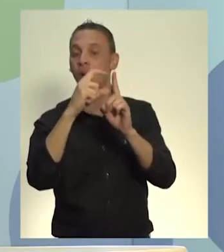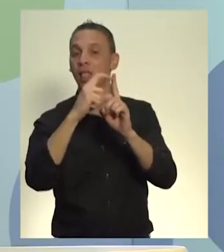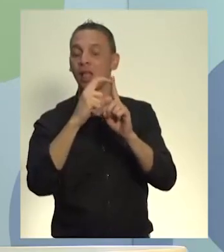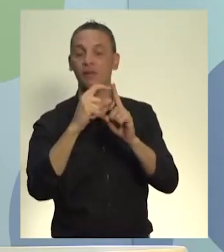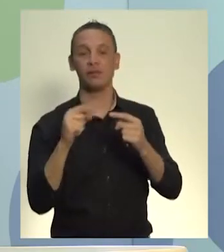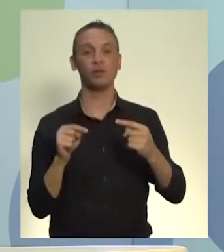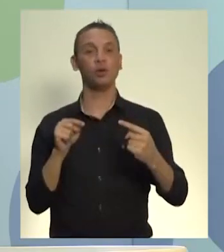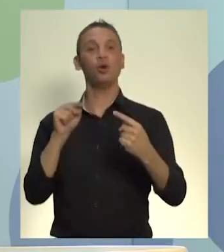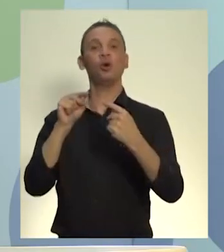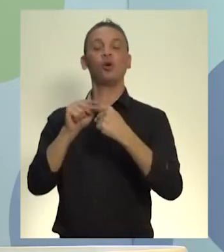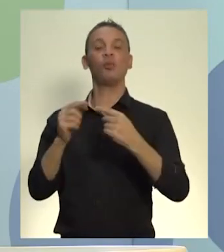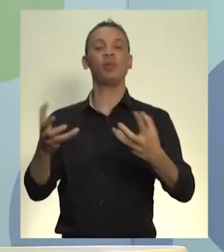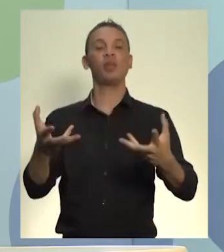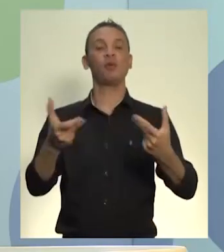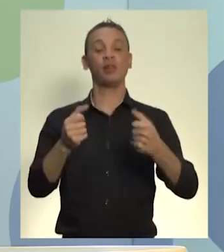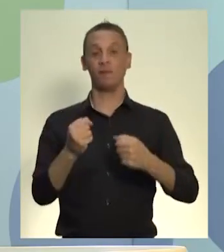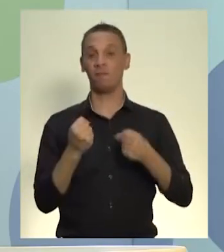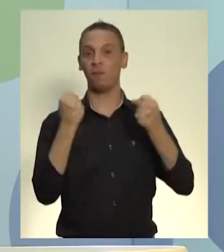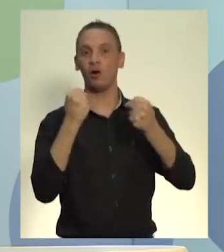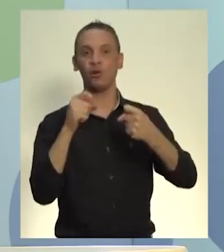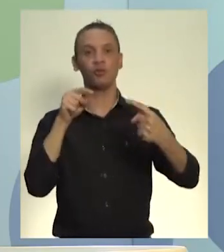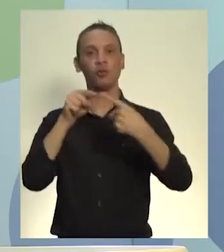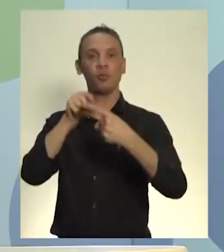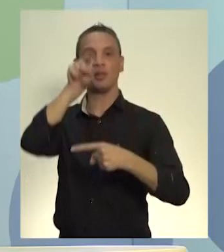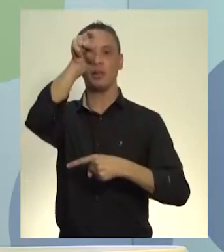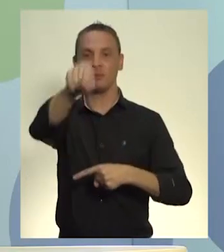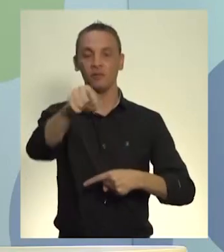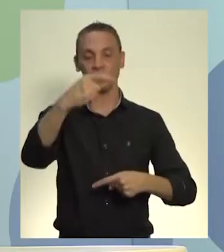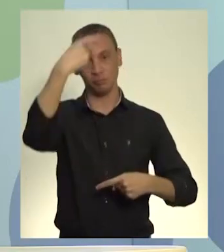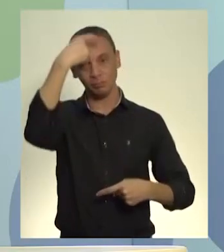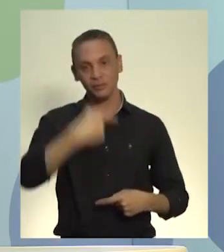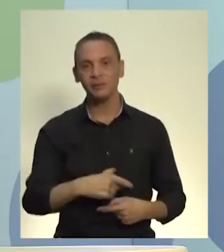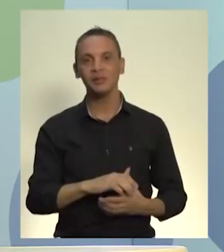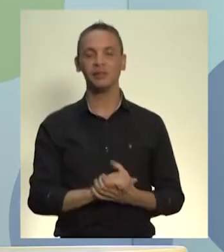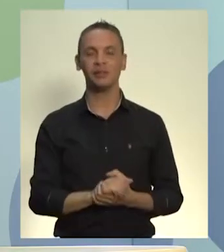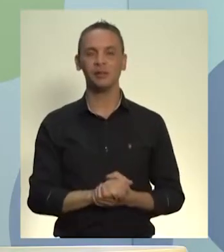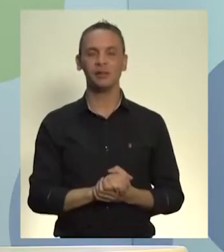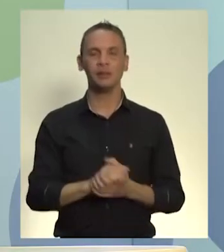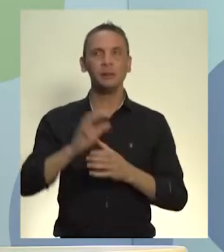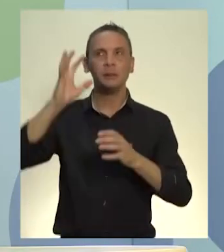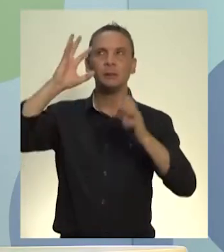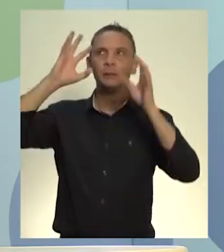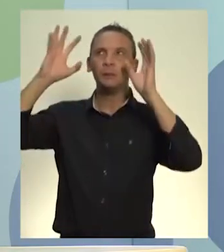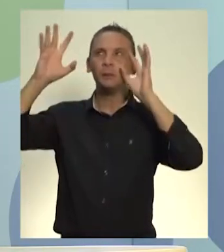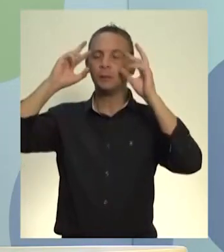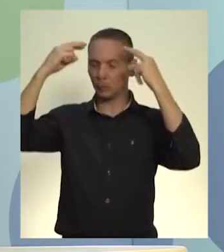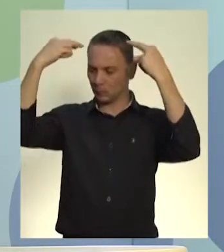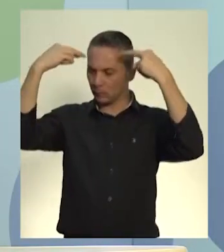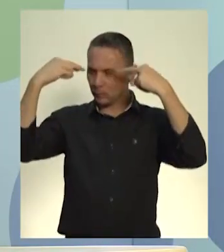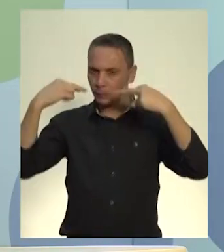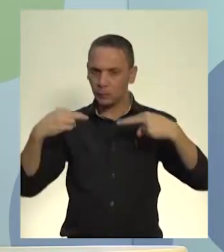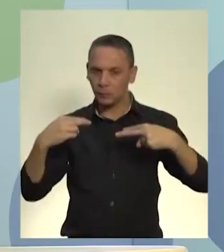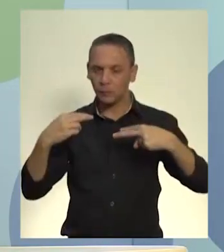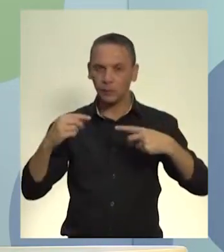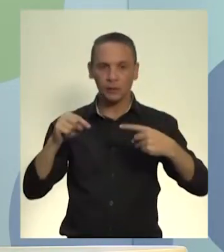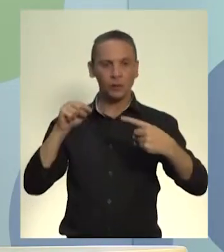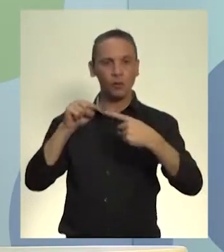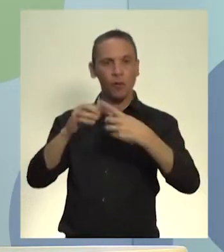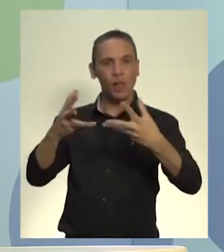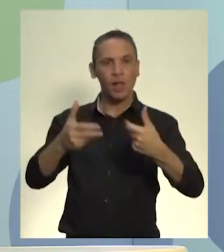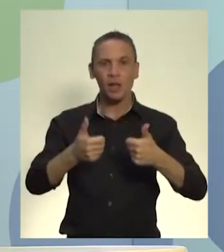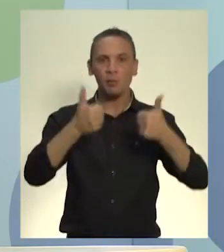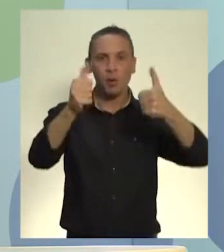que mais está forte em você. Esse exercício é bacana para quê? Para vocês continuarem olhando quais os pontos fortes, para depois a